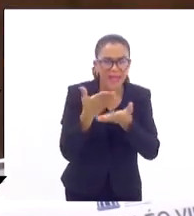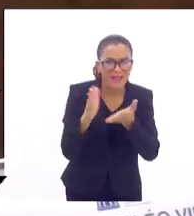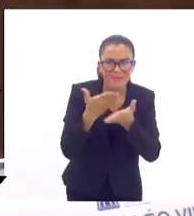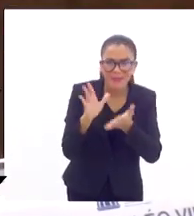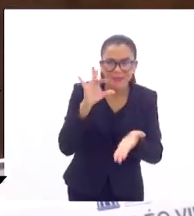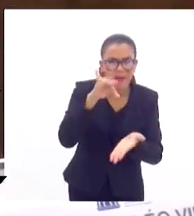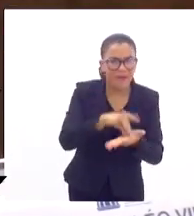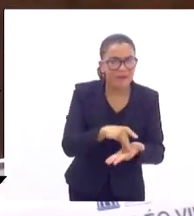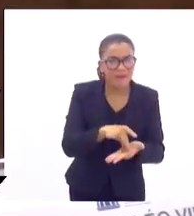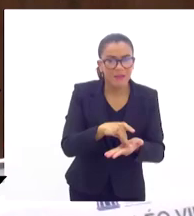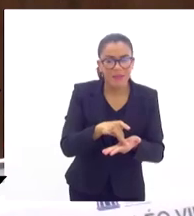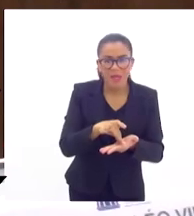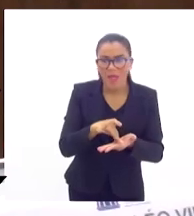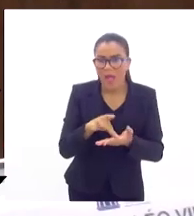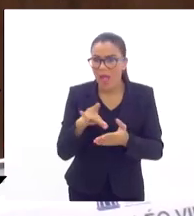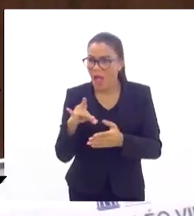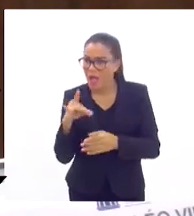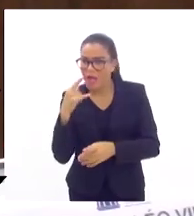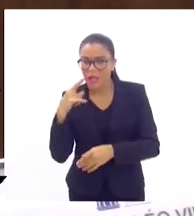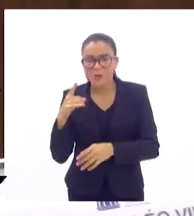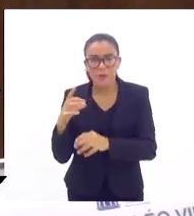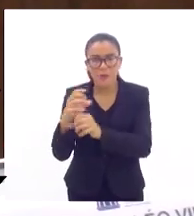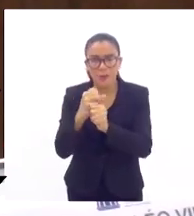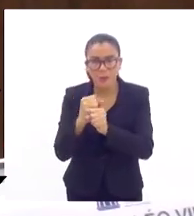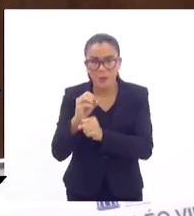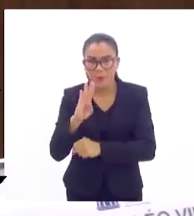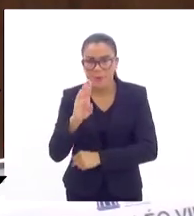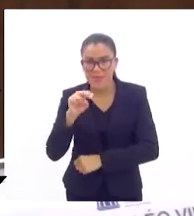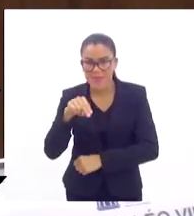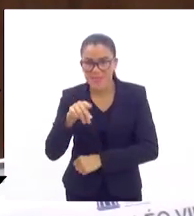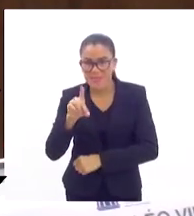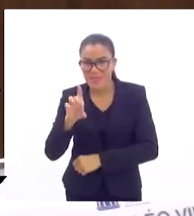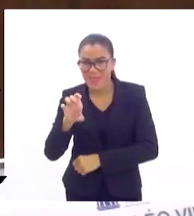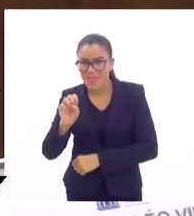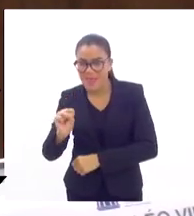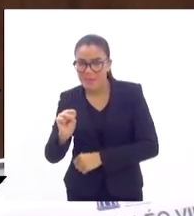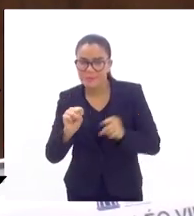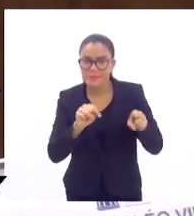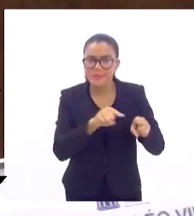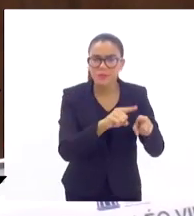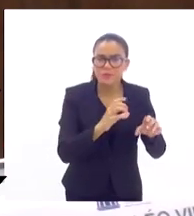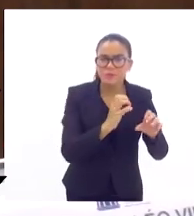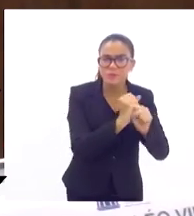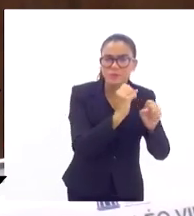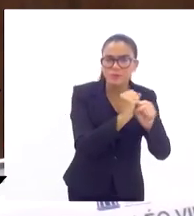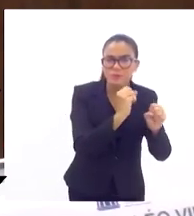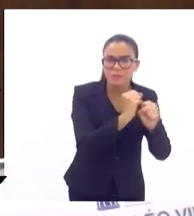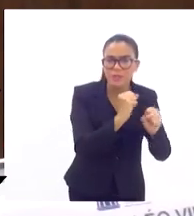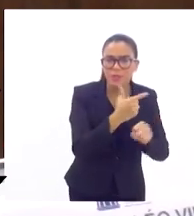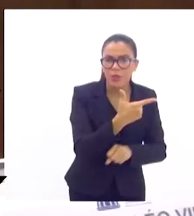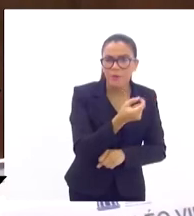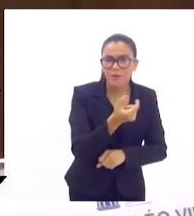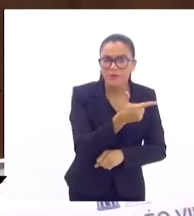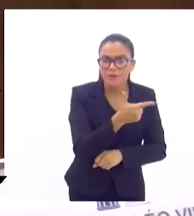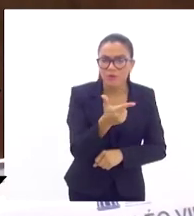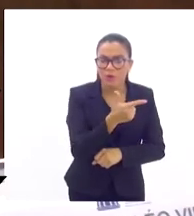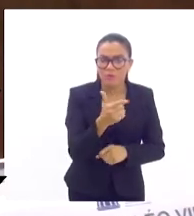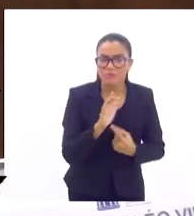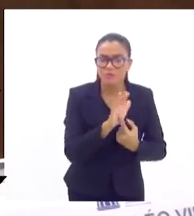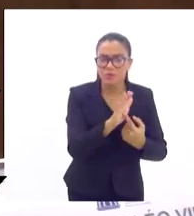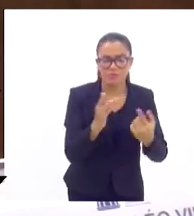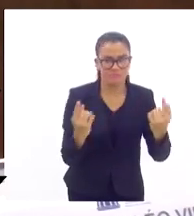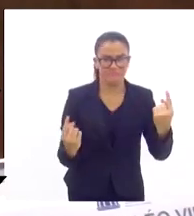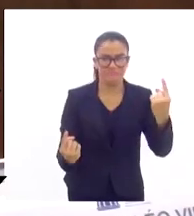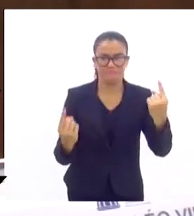estudo do BNDES estão muito diferentes do que o que o censo de 2022 apontou. Então, essa questão do plano de investimentos